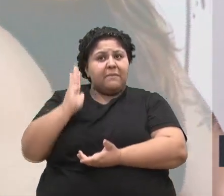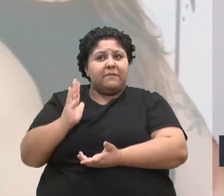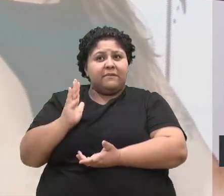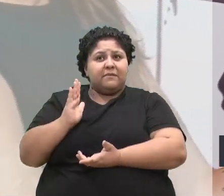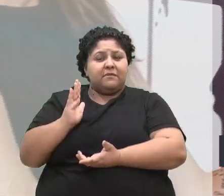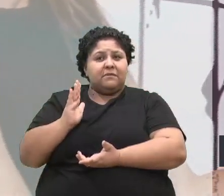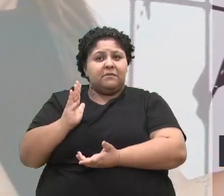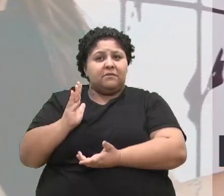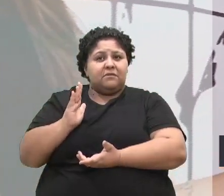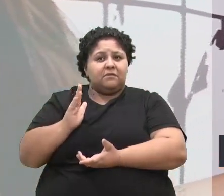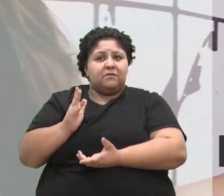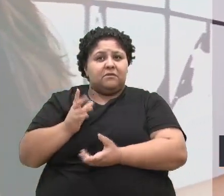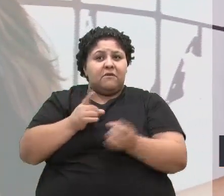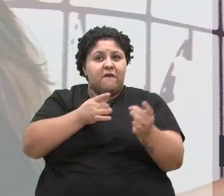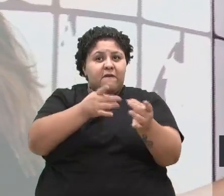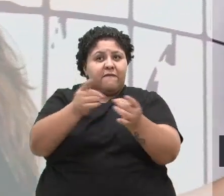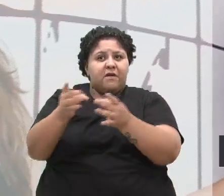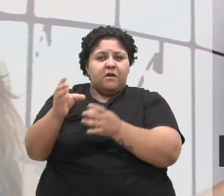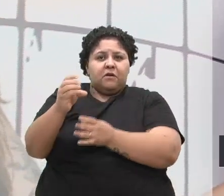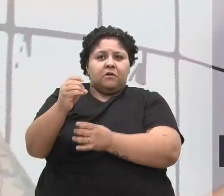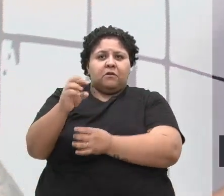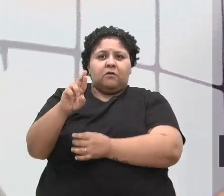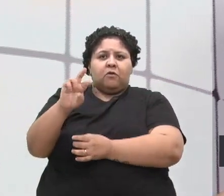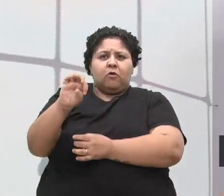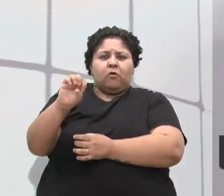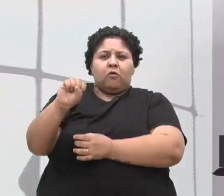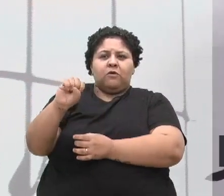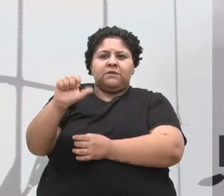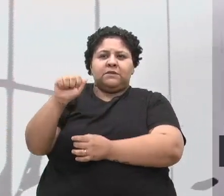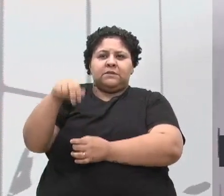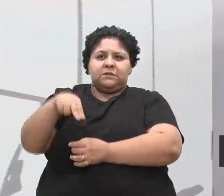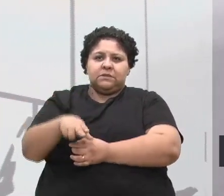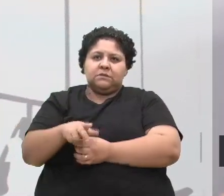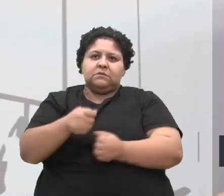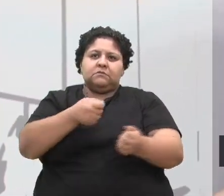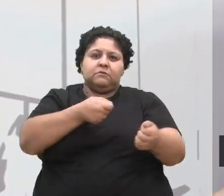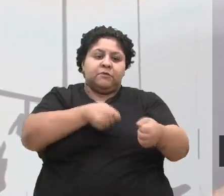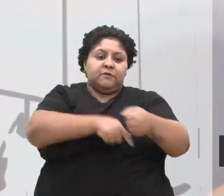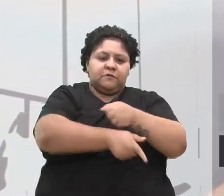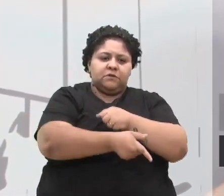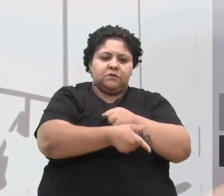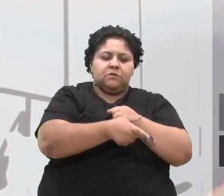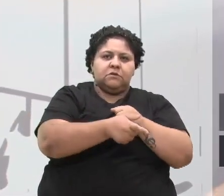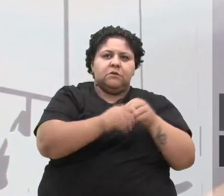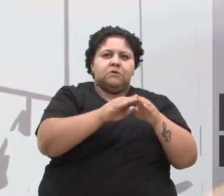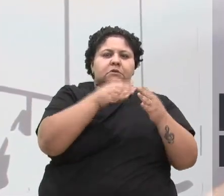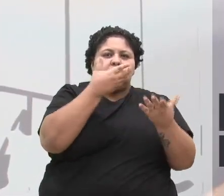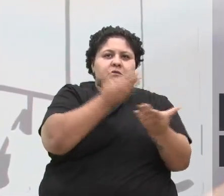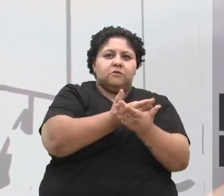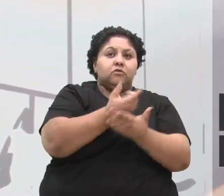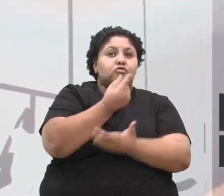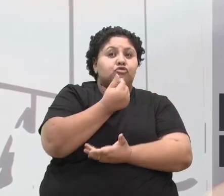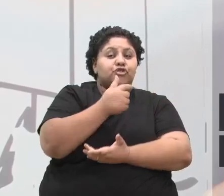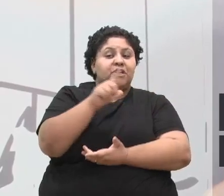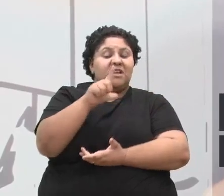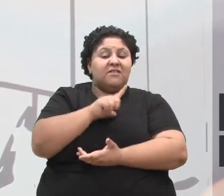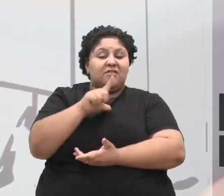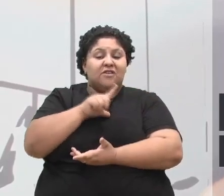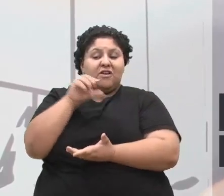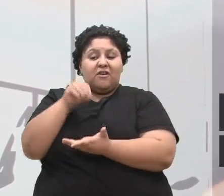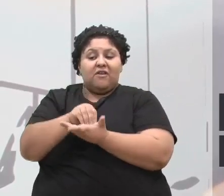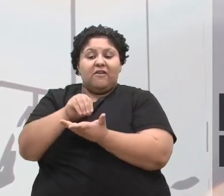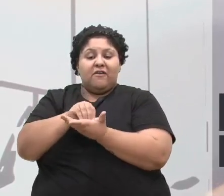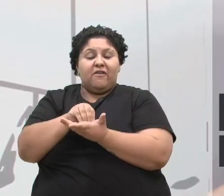pela questão da venda da Corsã foi propositalmente para investir nas escolas. Então o dinheiro existe, o que falta é a